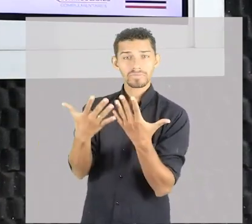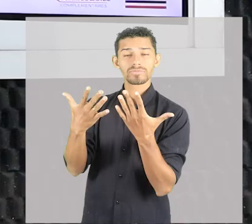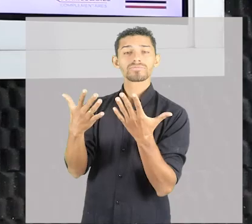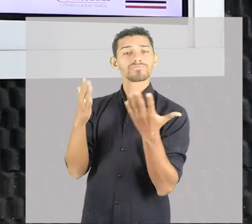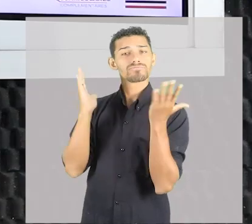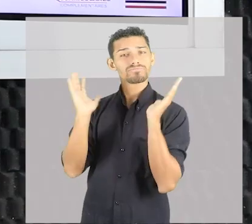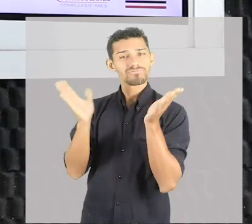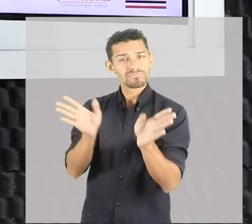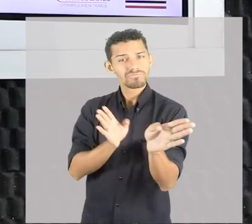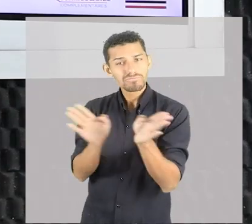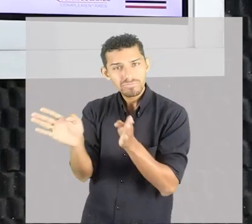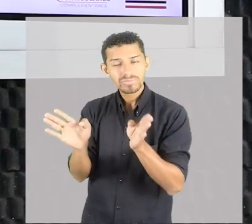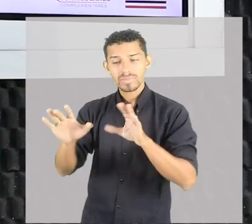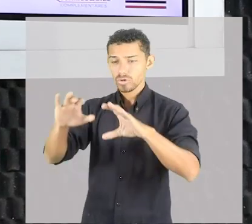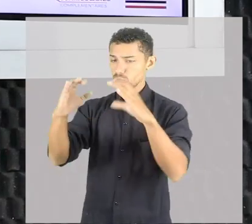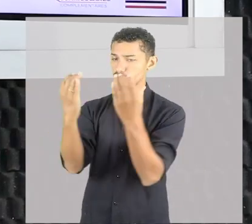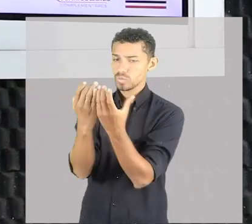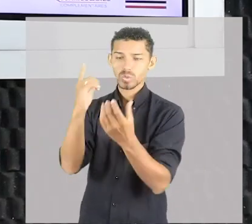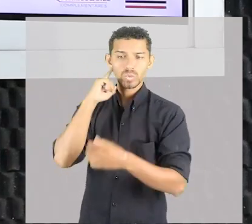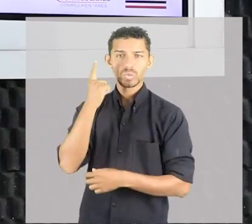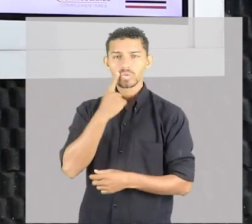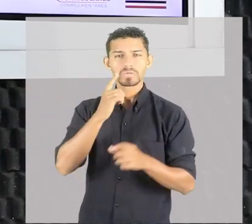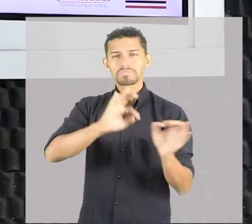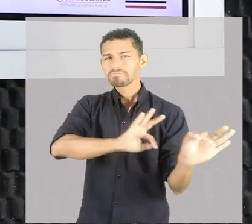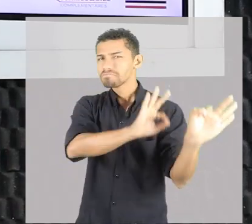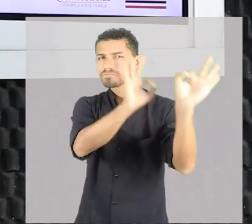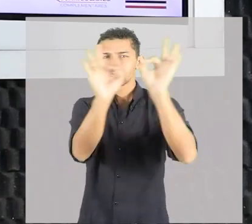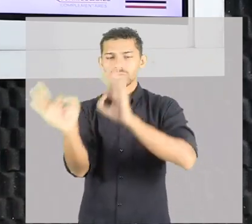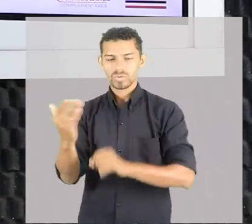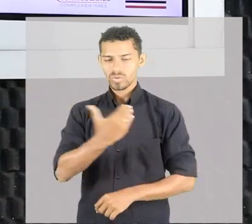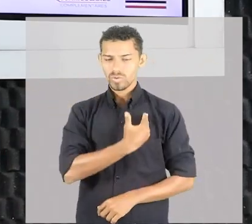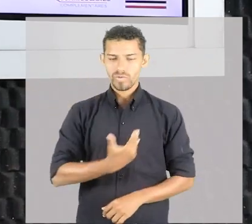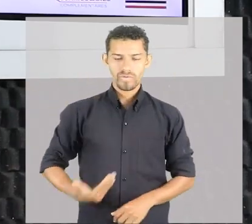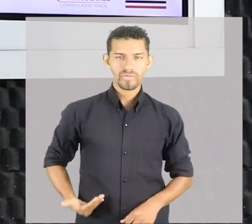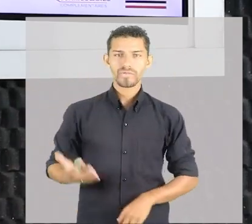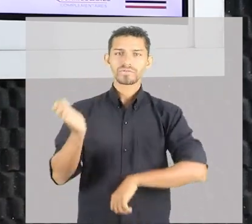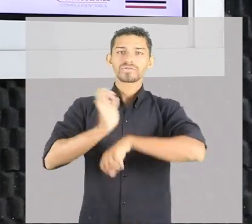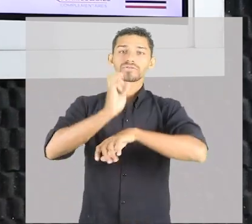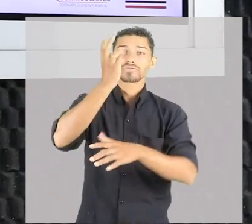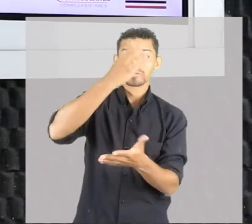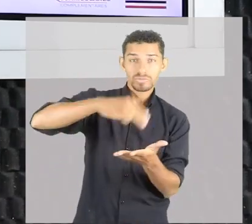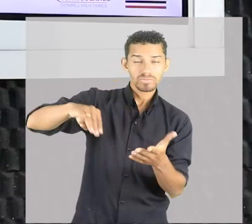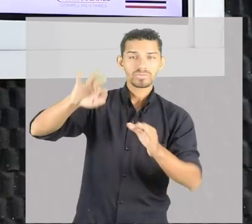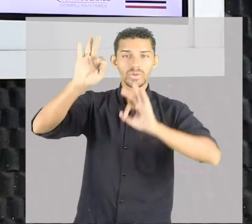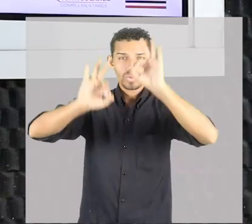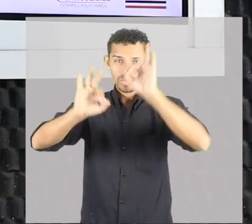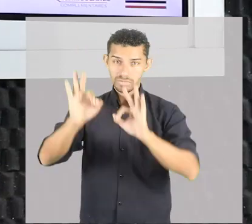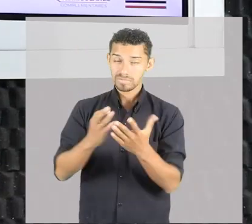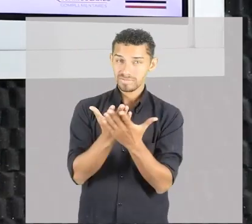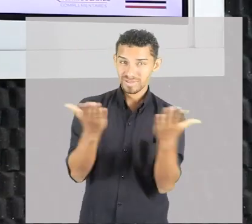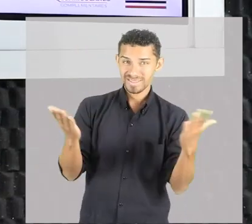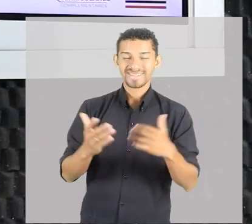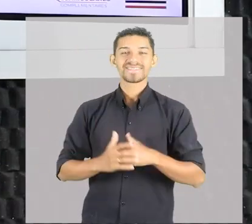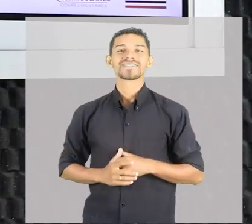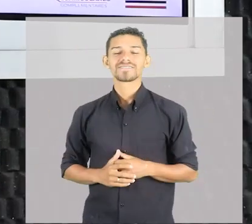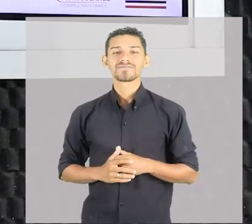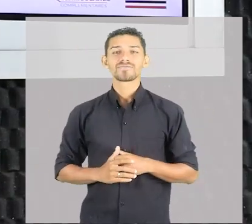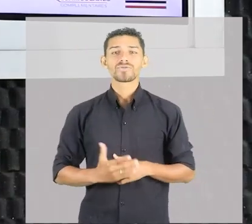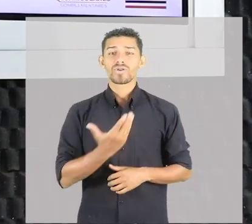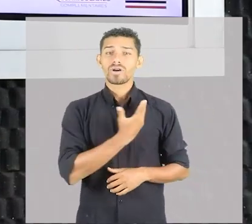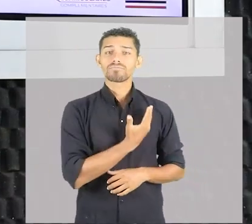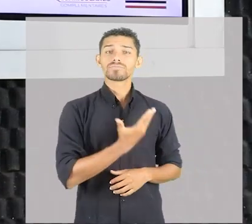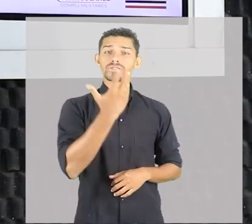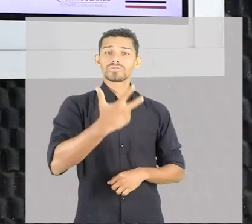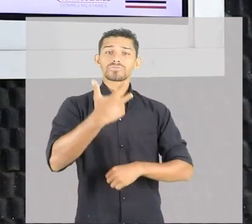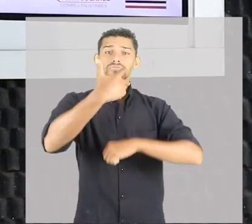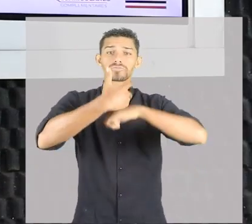está acompanhando e consumindo todo esse conteúdo que o Governo do Estado está preparando ou que preparou para você meu amigo Leandro aí